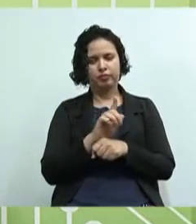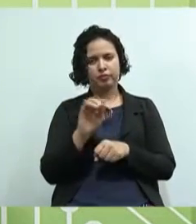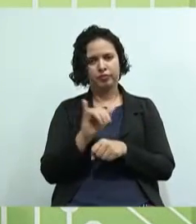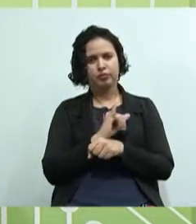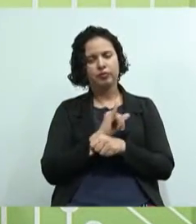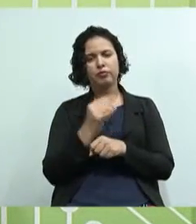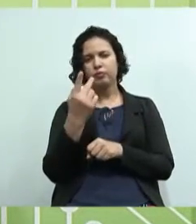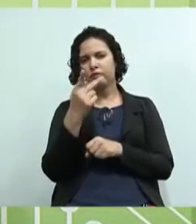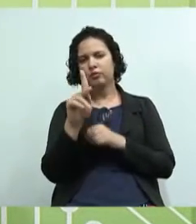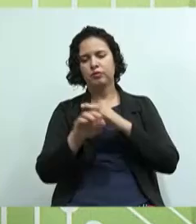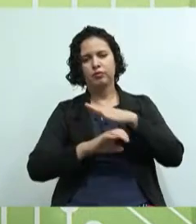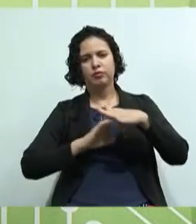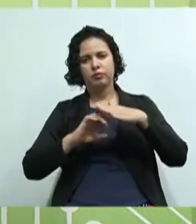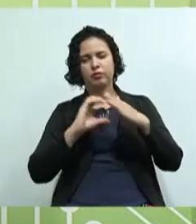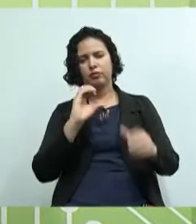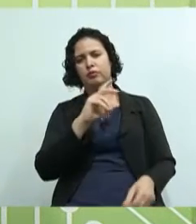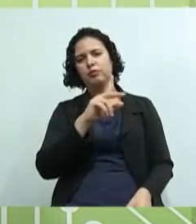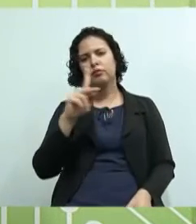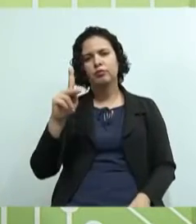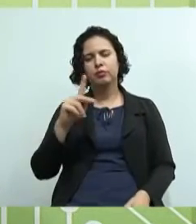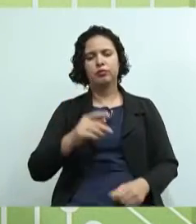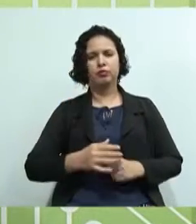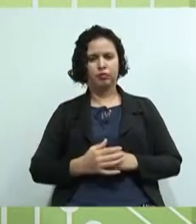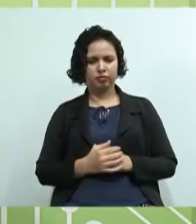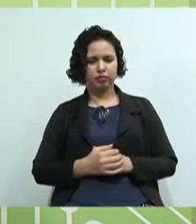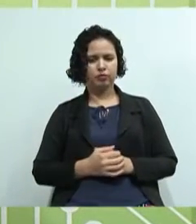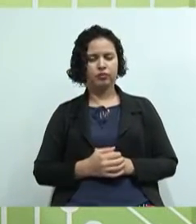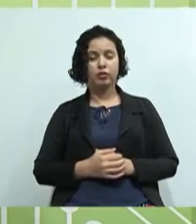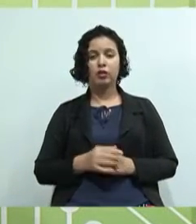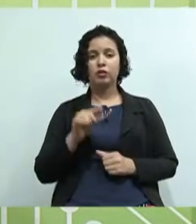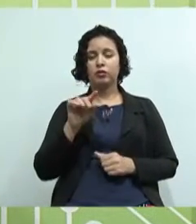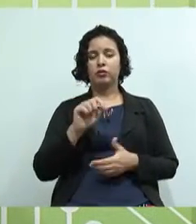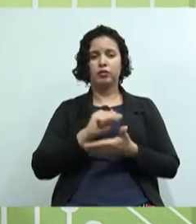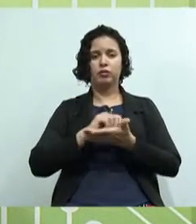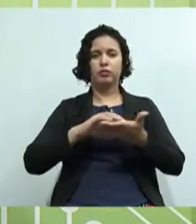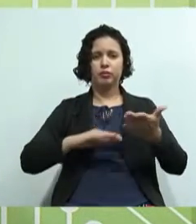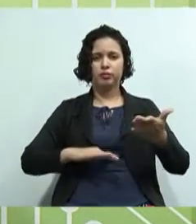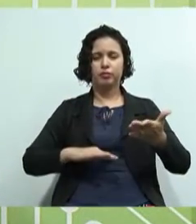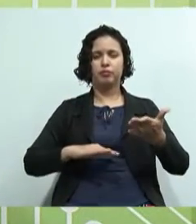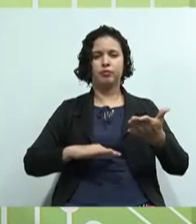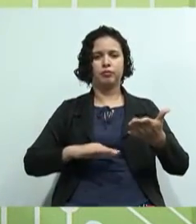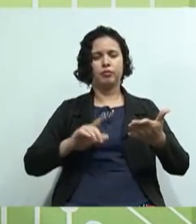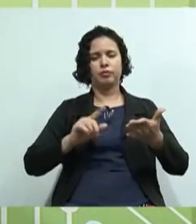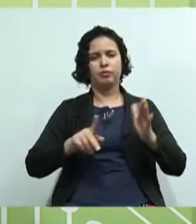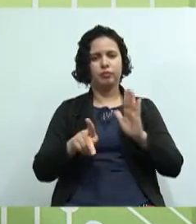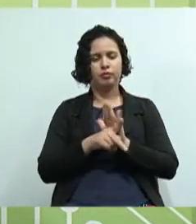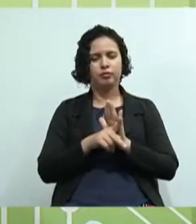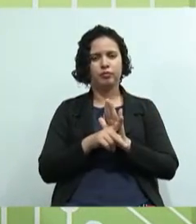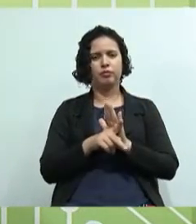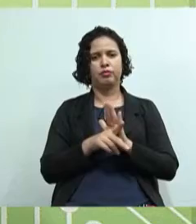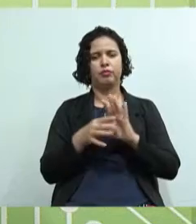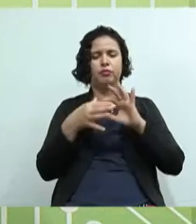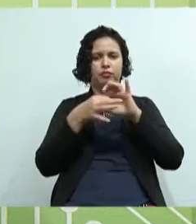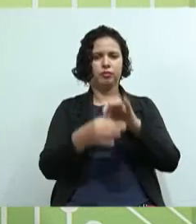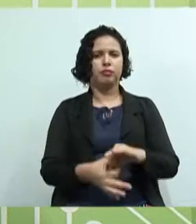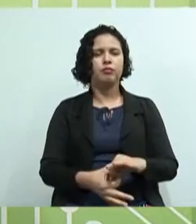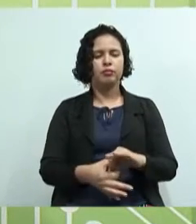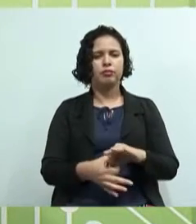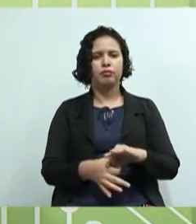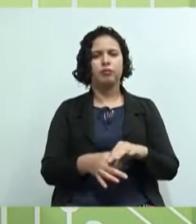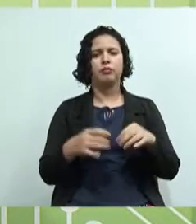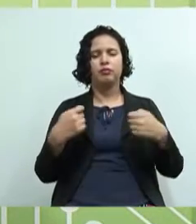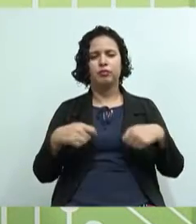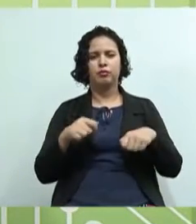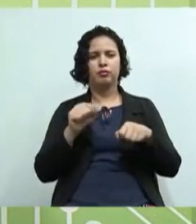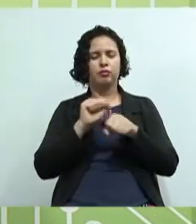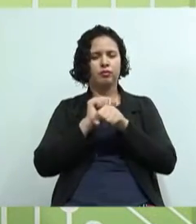estratégica da sua cooperativa. Você que está trabalhando com um projeto integrador, que está montando a sua cooperativa, você precisa ter isso